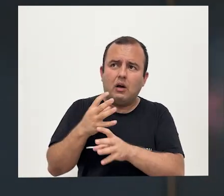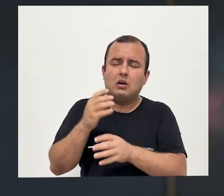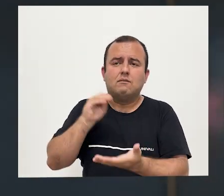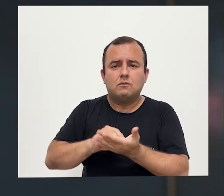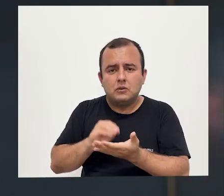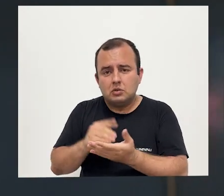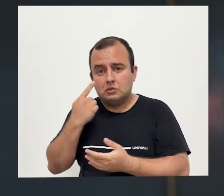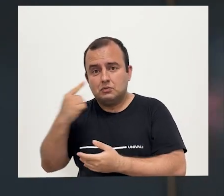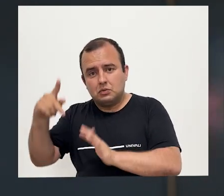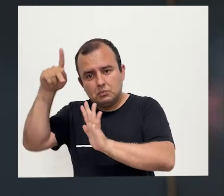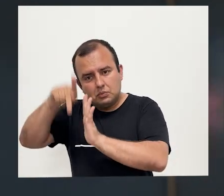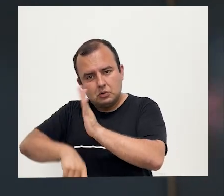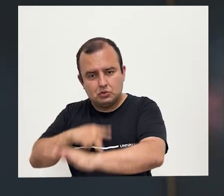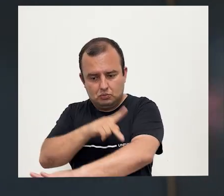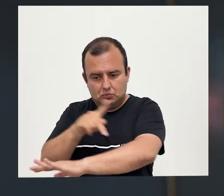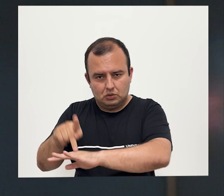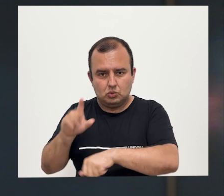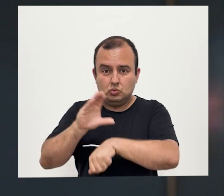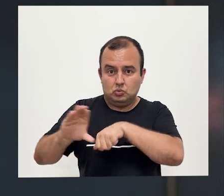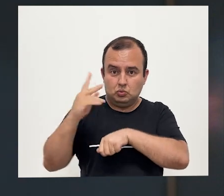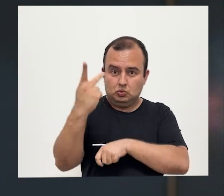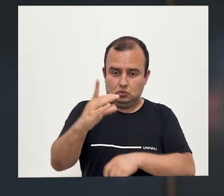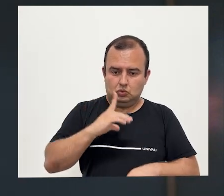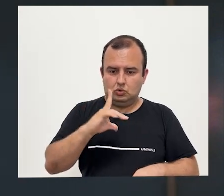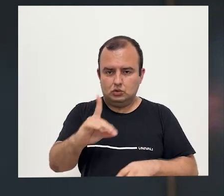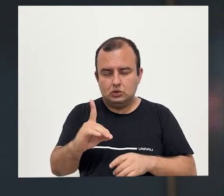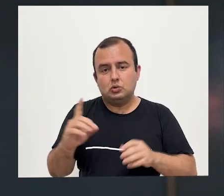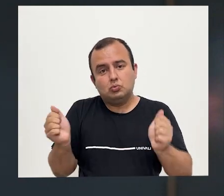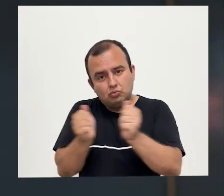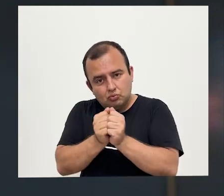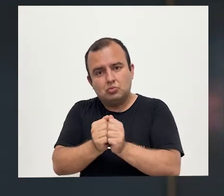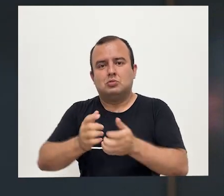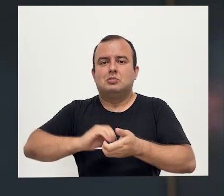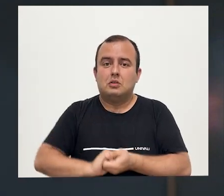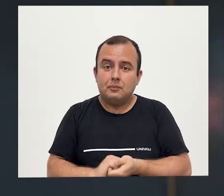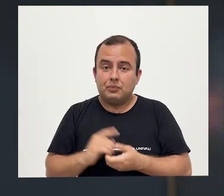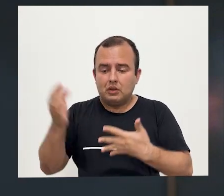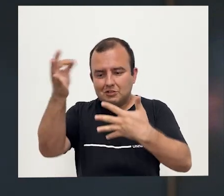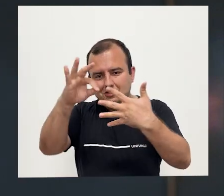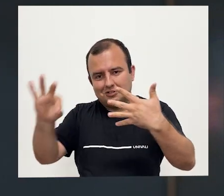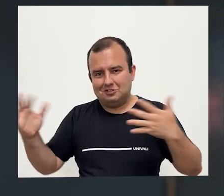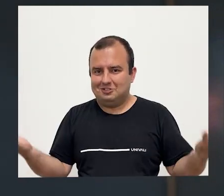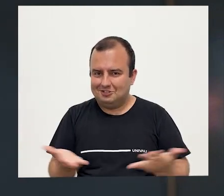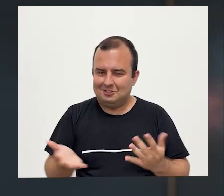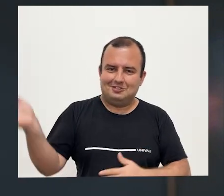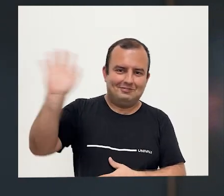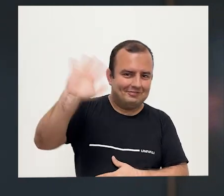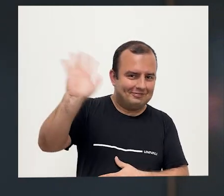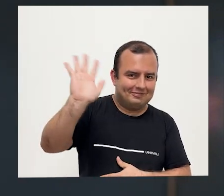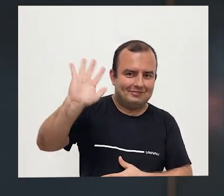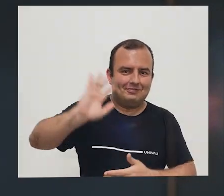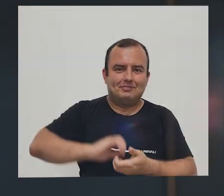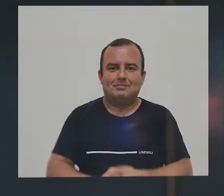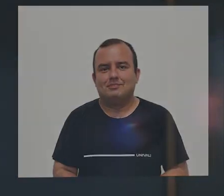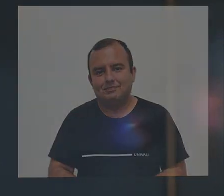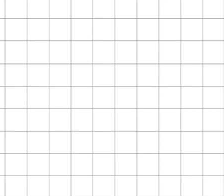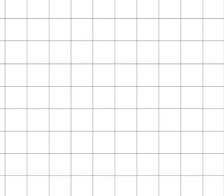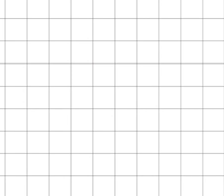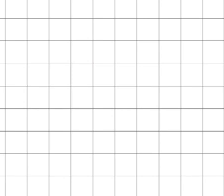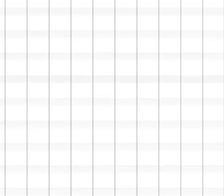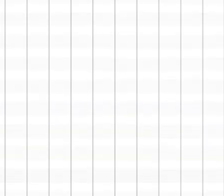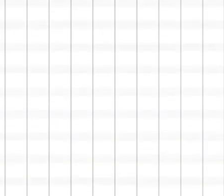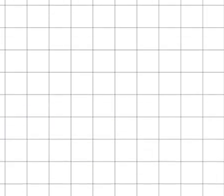cumprir, verifique o projeto pedagógico do seu curso com a coordenação do seu curso. E esse é o checklist de hoje. Até o próximo!